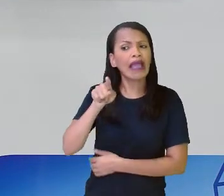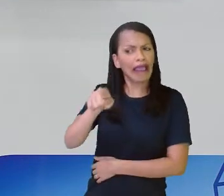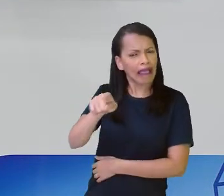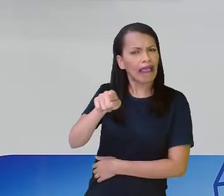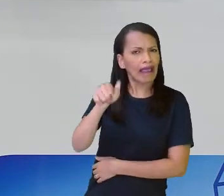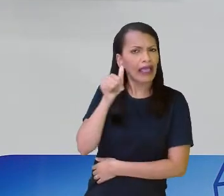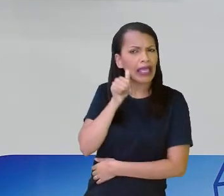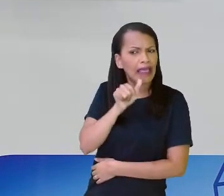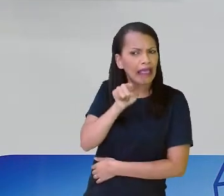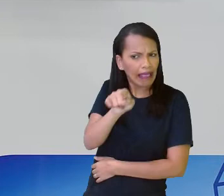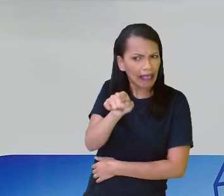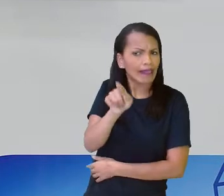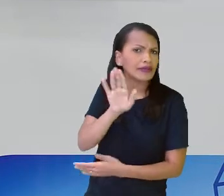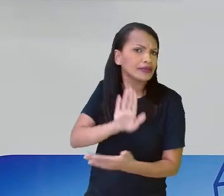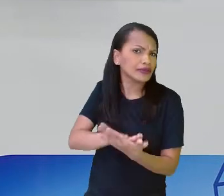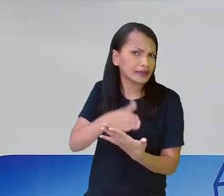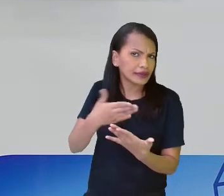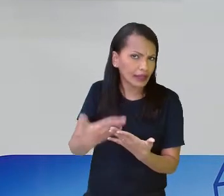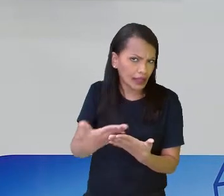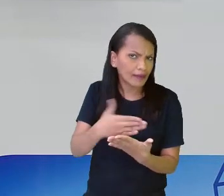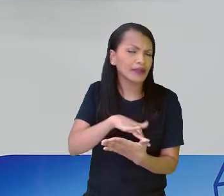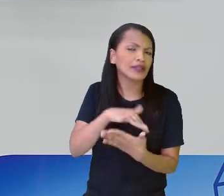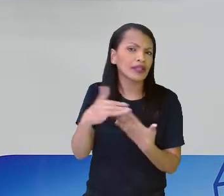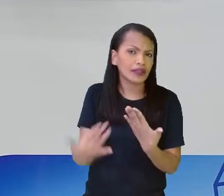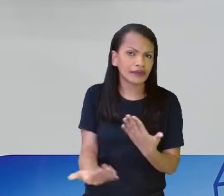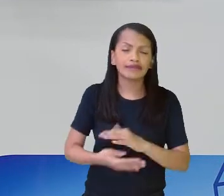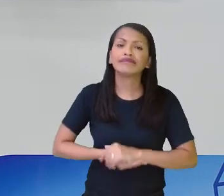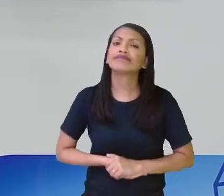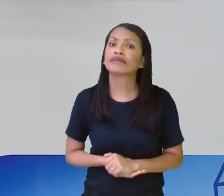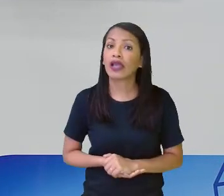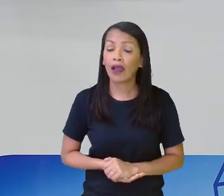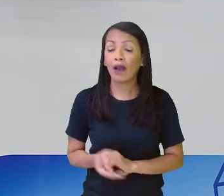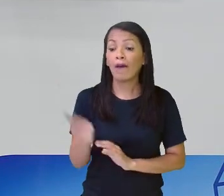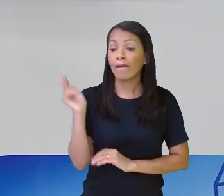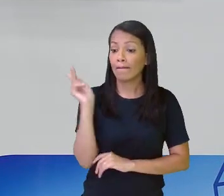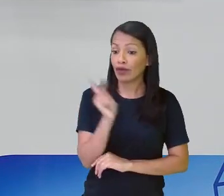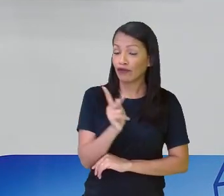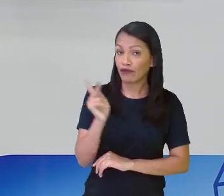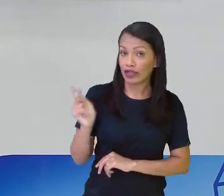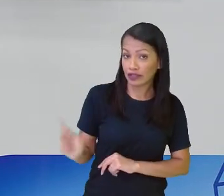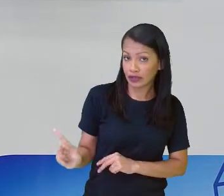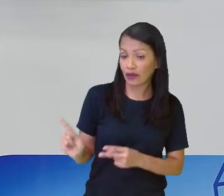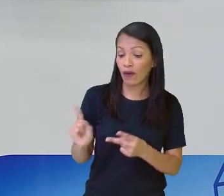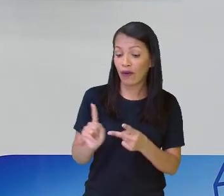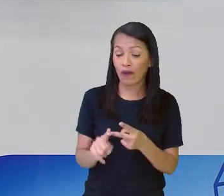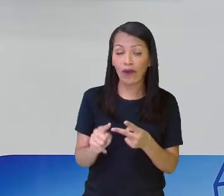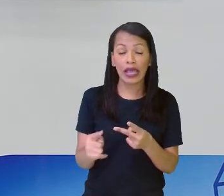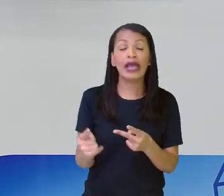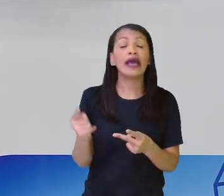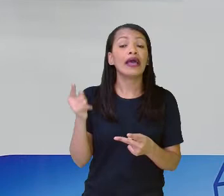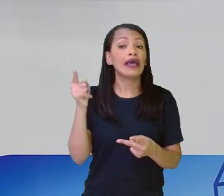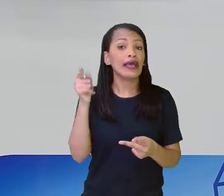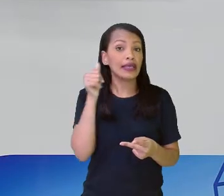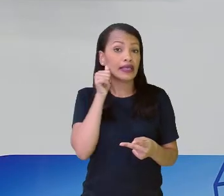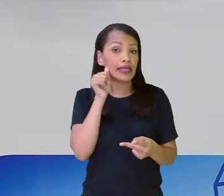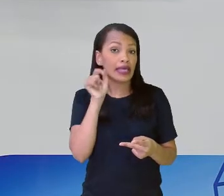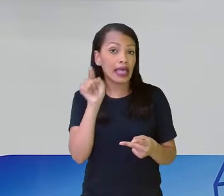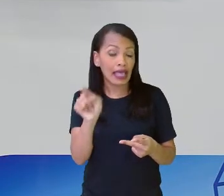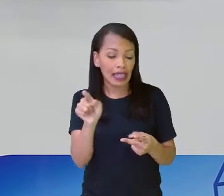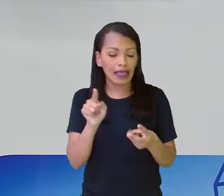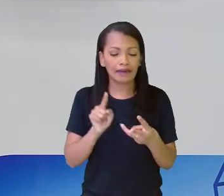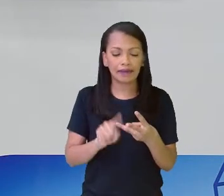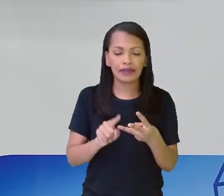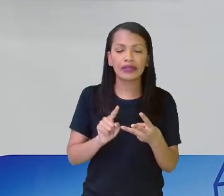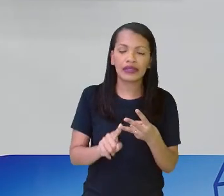dizer assim, professor Givanilson, Jéssica e eu estamos no estúdio 1. Mas eu